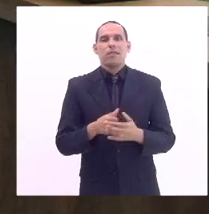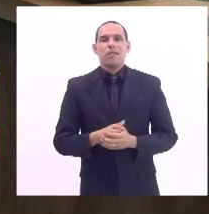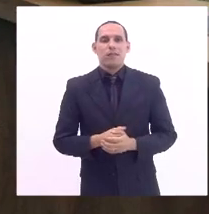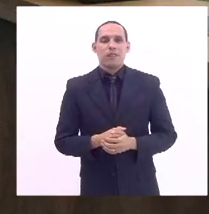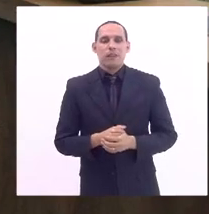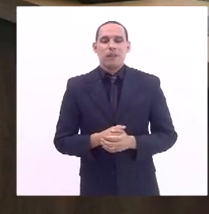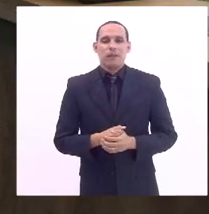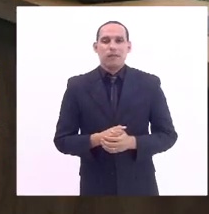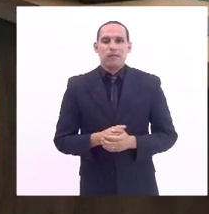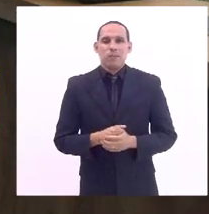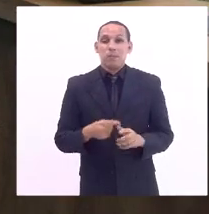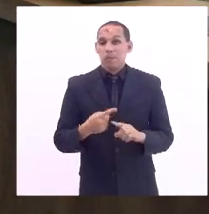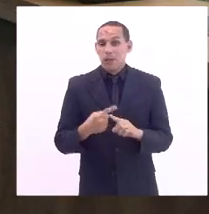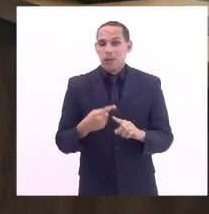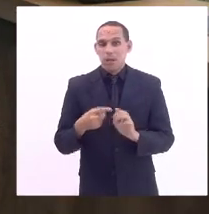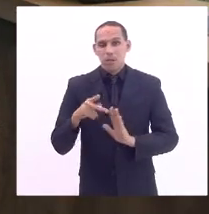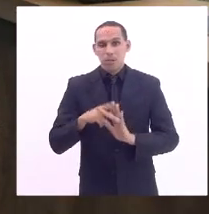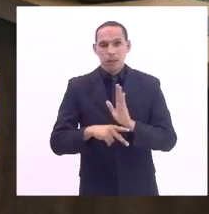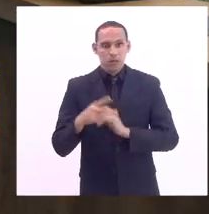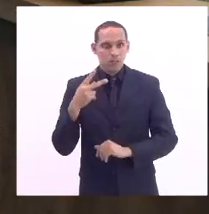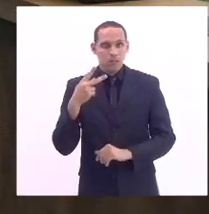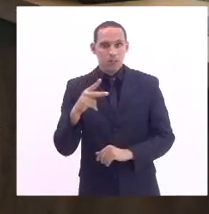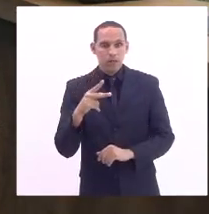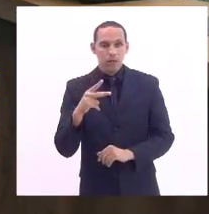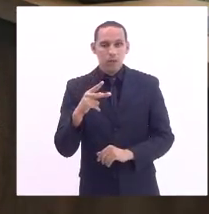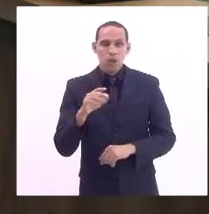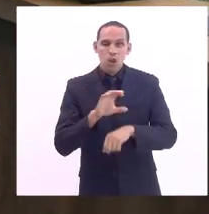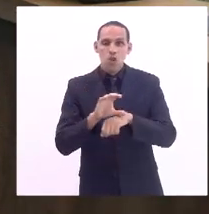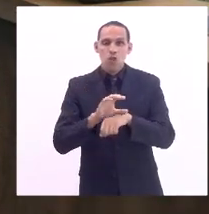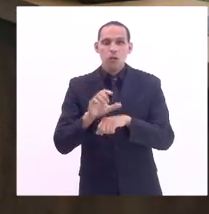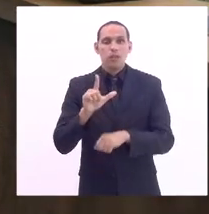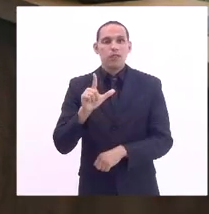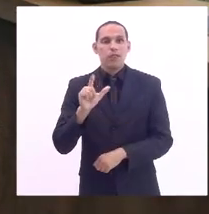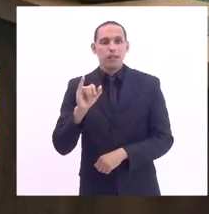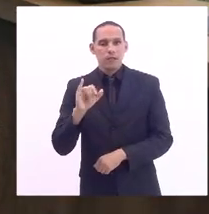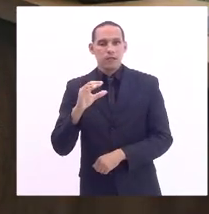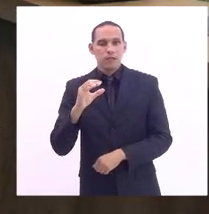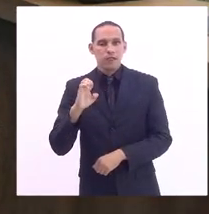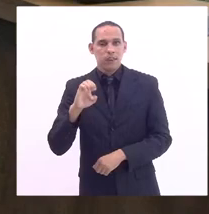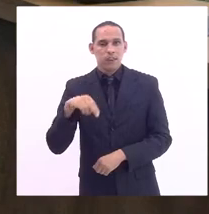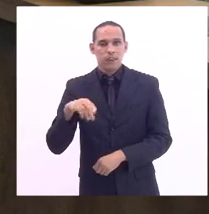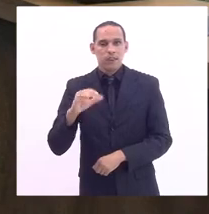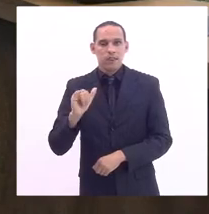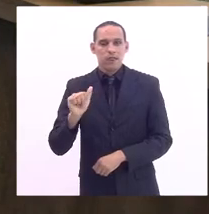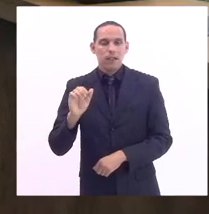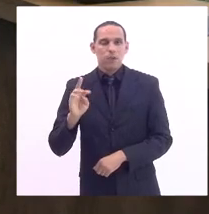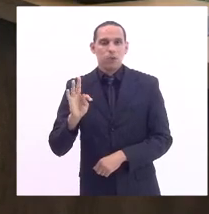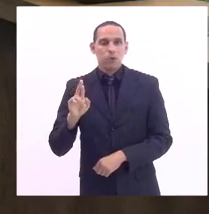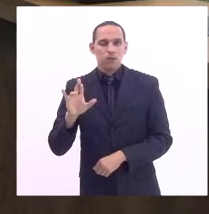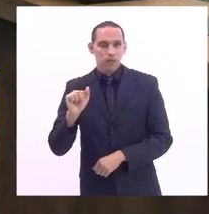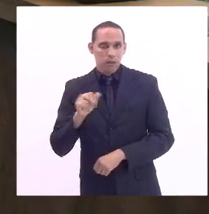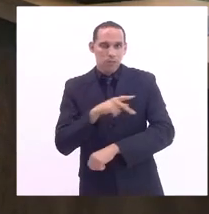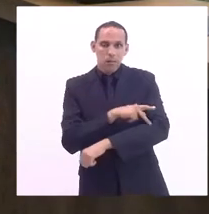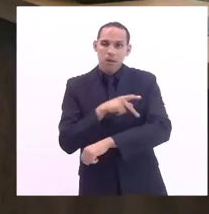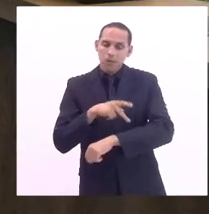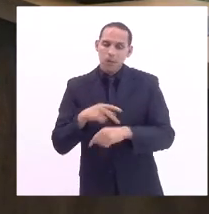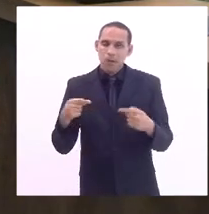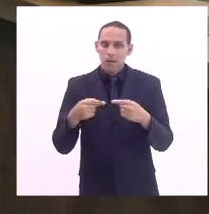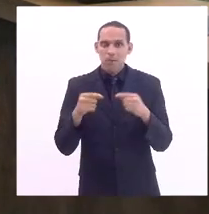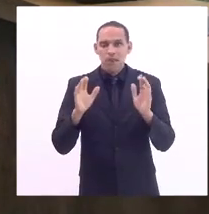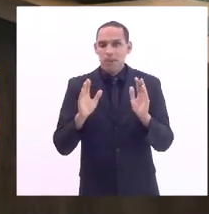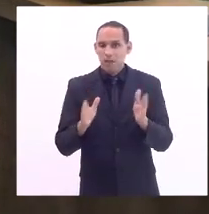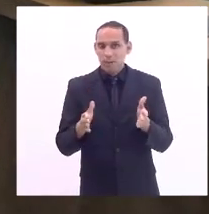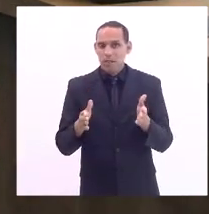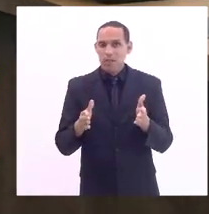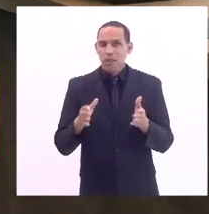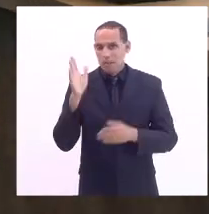porque o seu projeto sobre os cursos de licenciatura já abrangem a licenciatura em pedagogia, que é um curso de licenciatura em